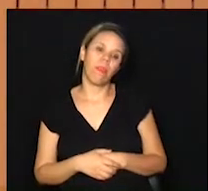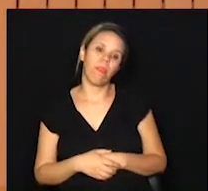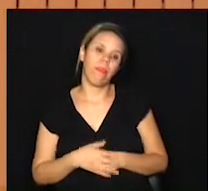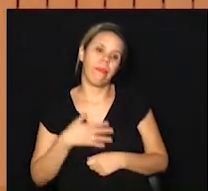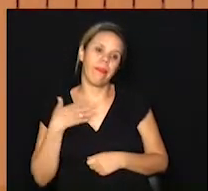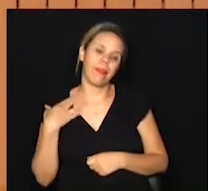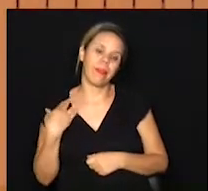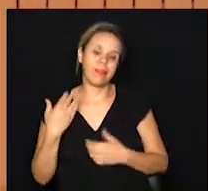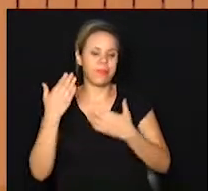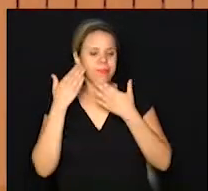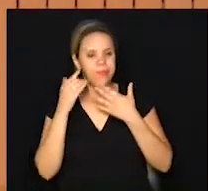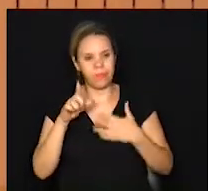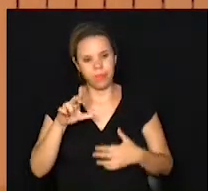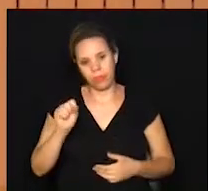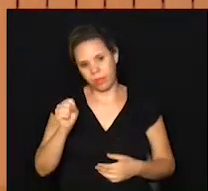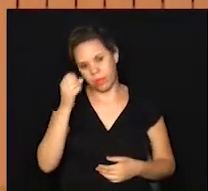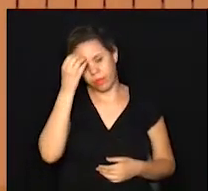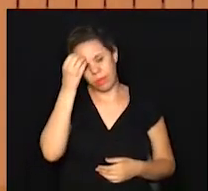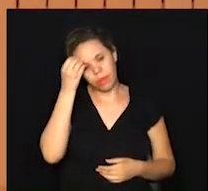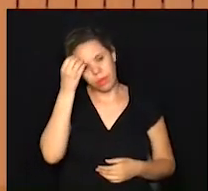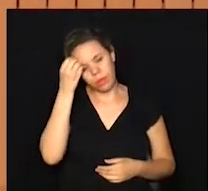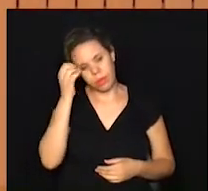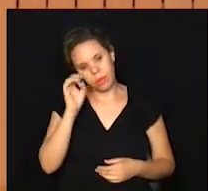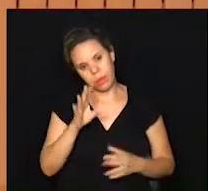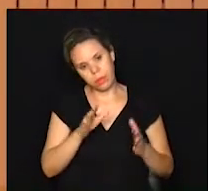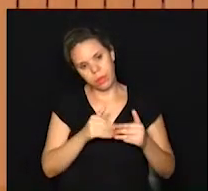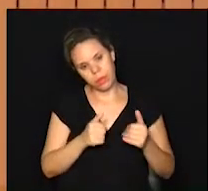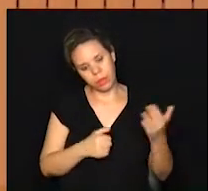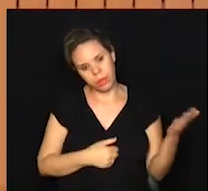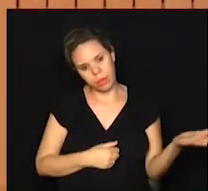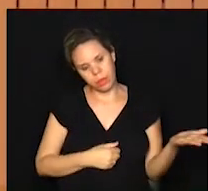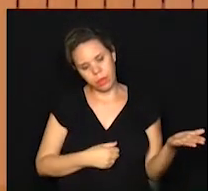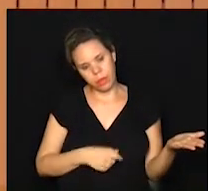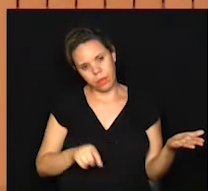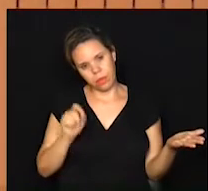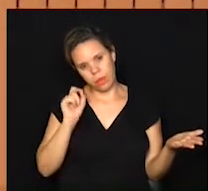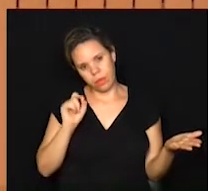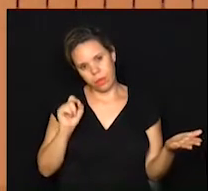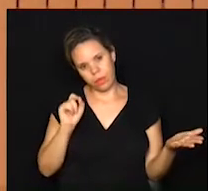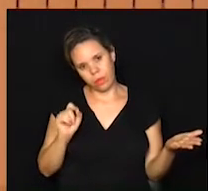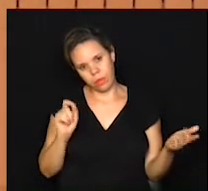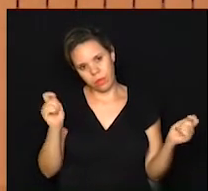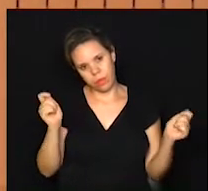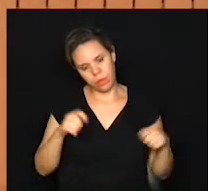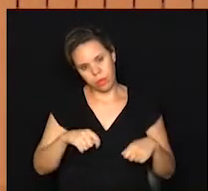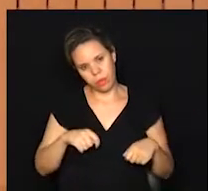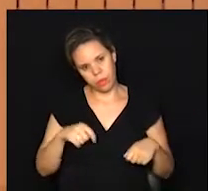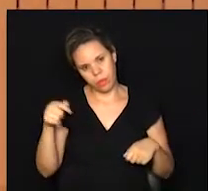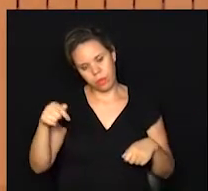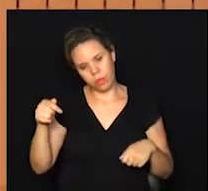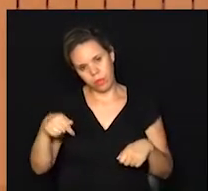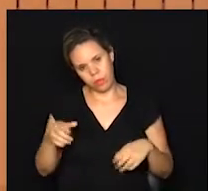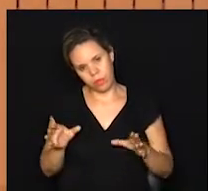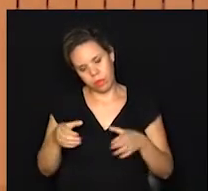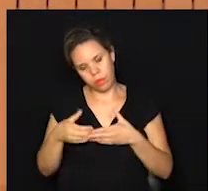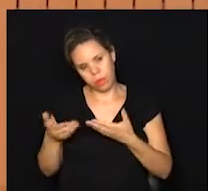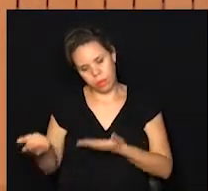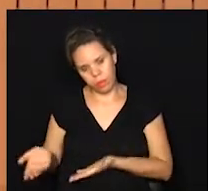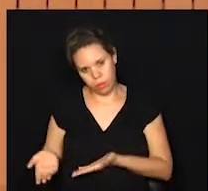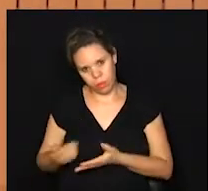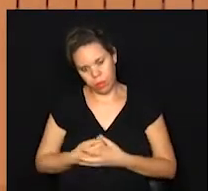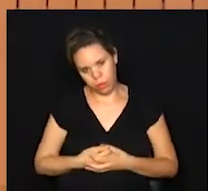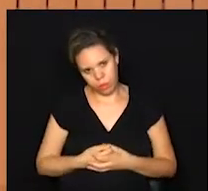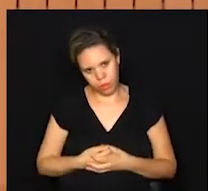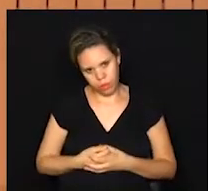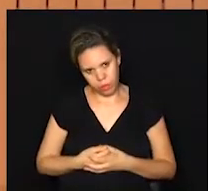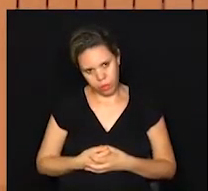Obrigado, Luiz Fernando. Eu só pediria que pudesse encaminhar para esta comissão, né,